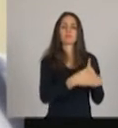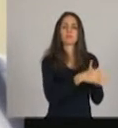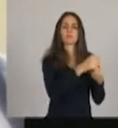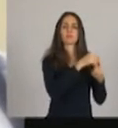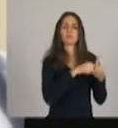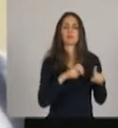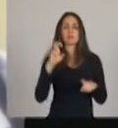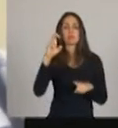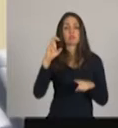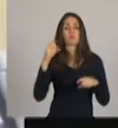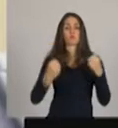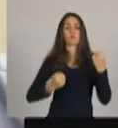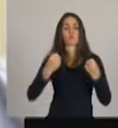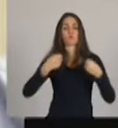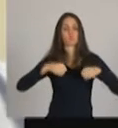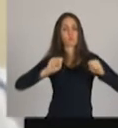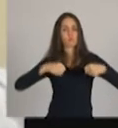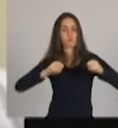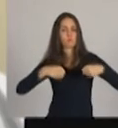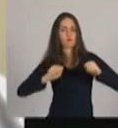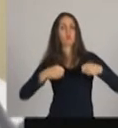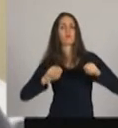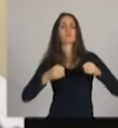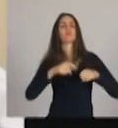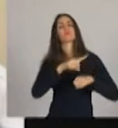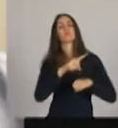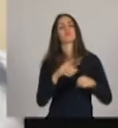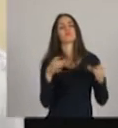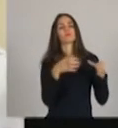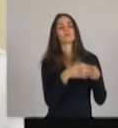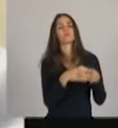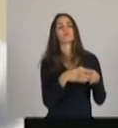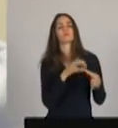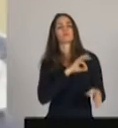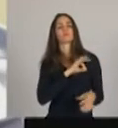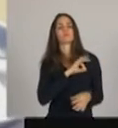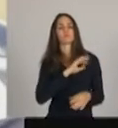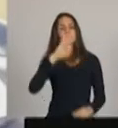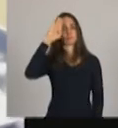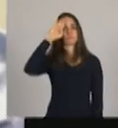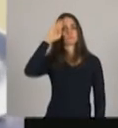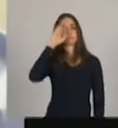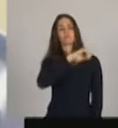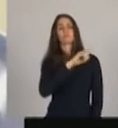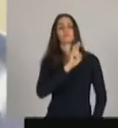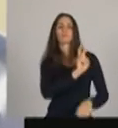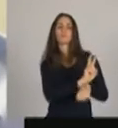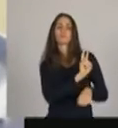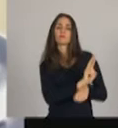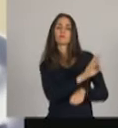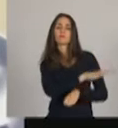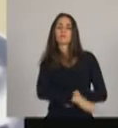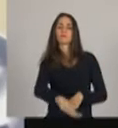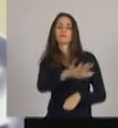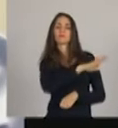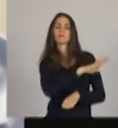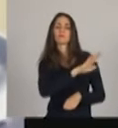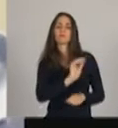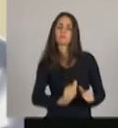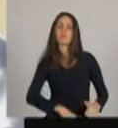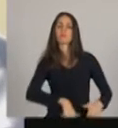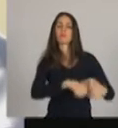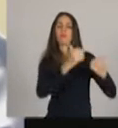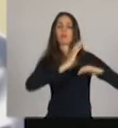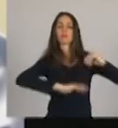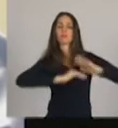essas 5 motos junto à Guarda Municipal da cidade da Serra, onde a gente vai poder levar uma melhor qualidade